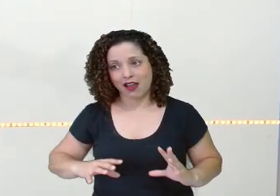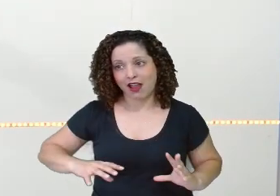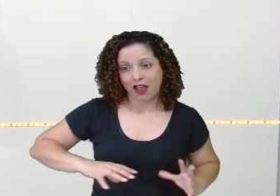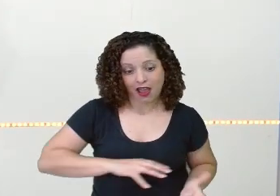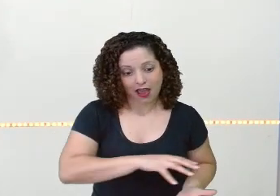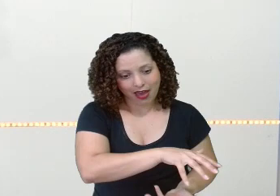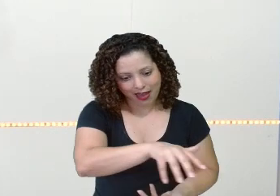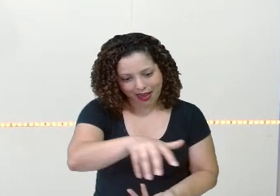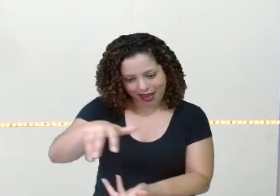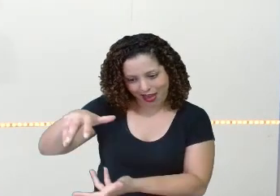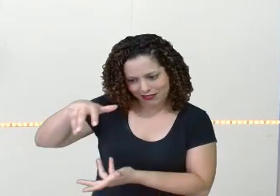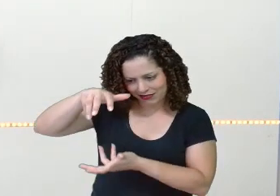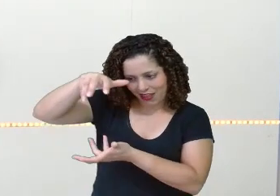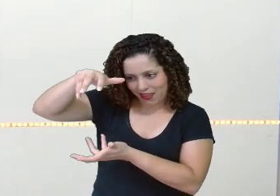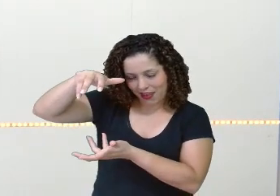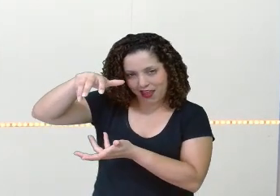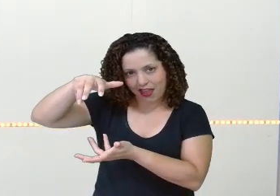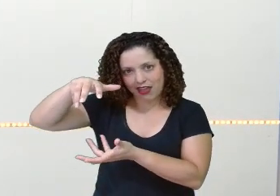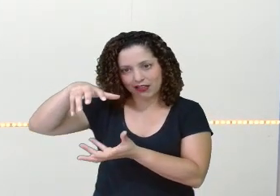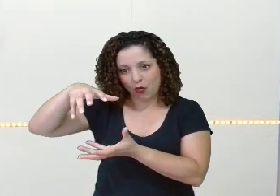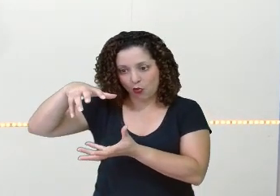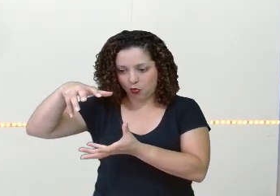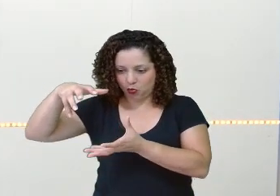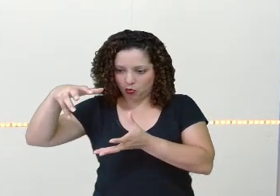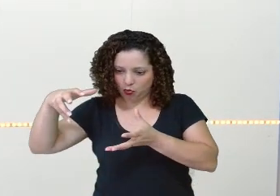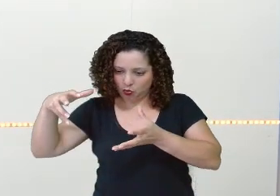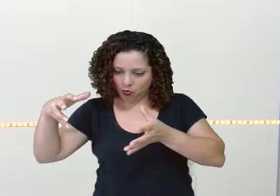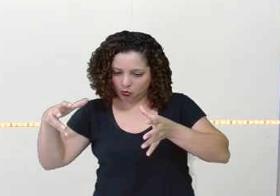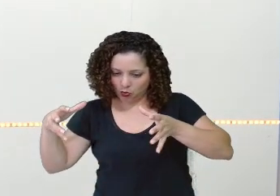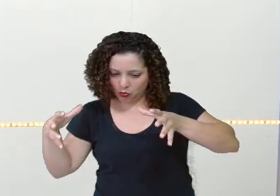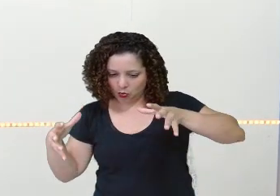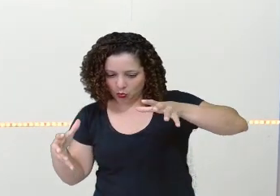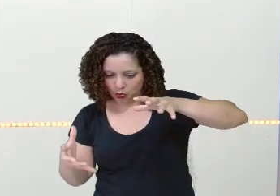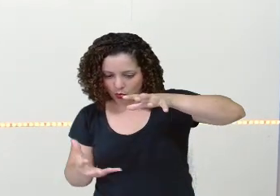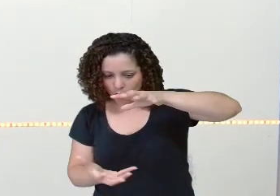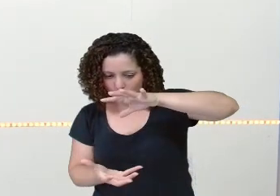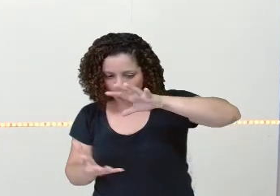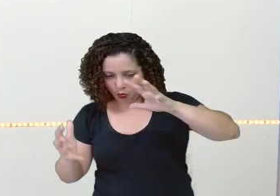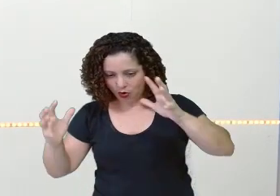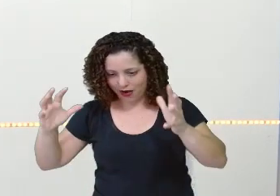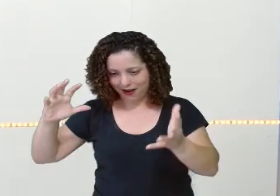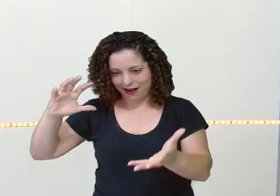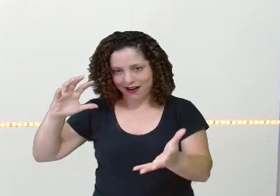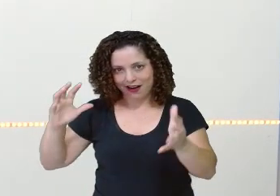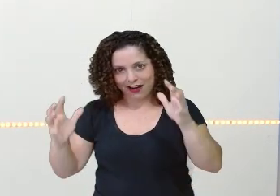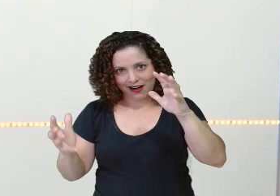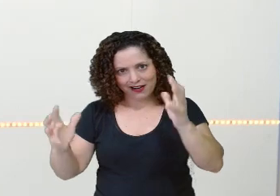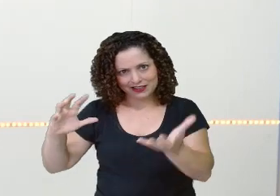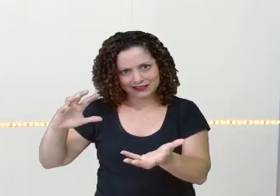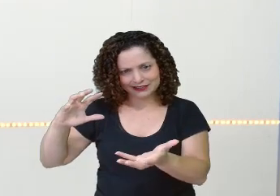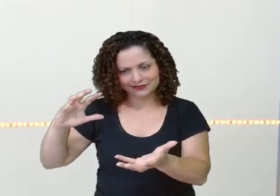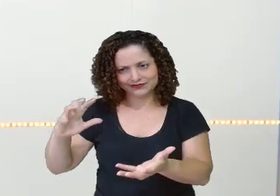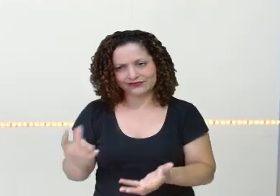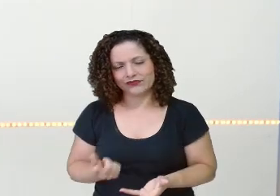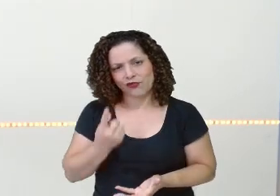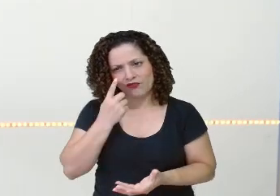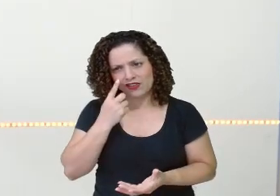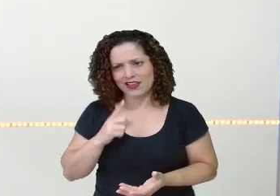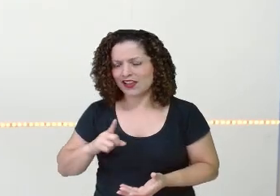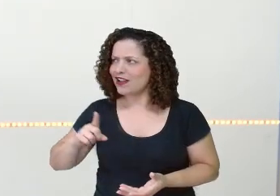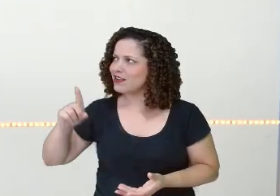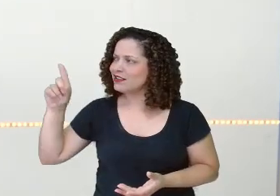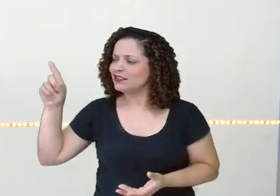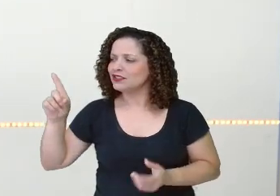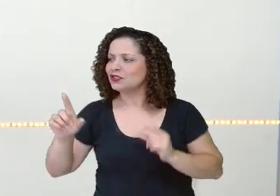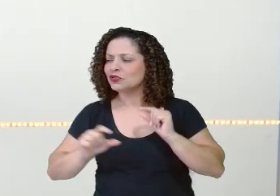aí, ela tem mais de 12 mil quilômetros de diâmetro. Se a gente for observar aqui, ó, nessa figura, a gente vai